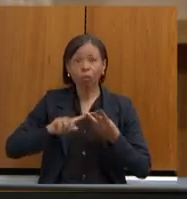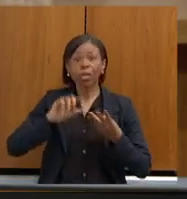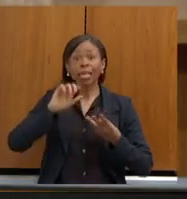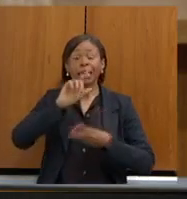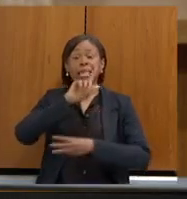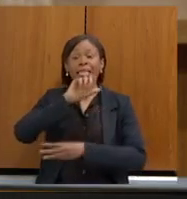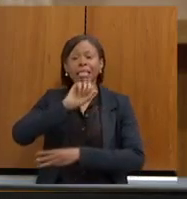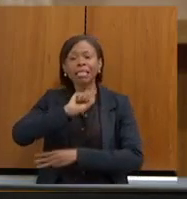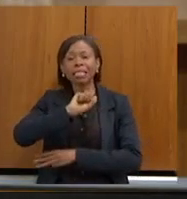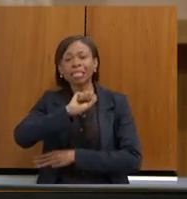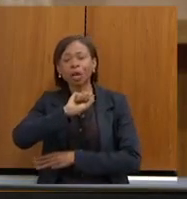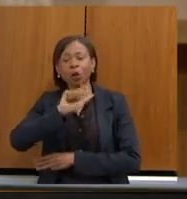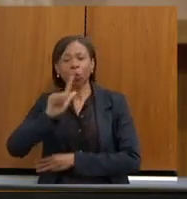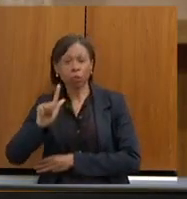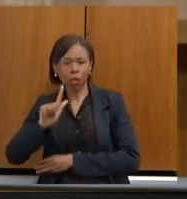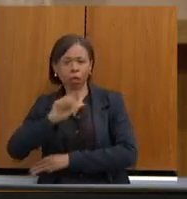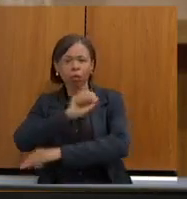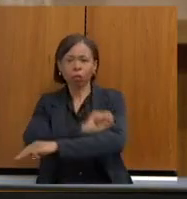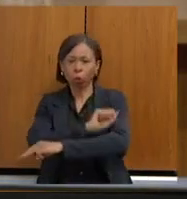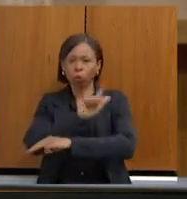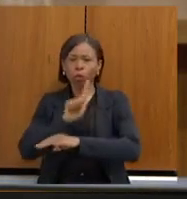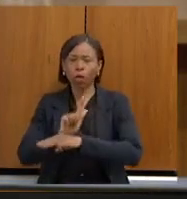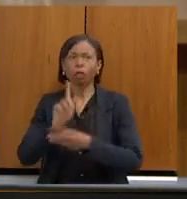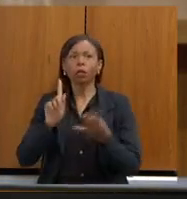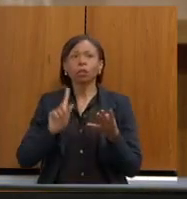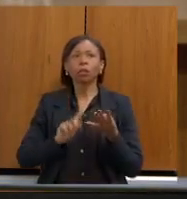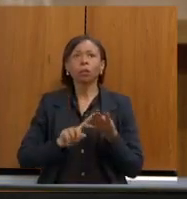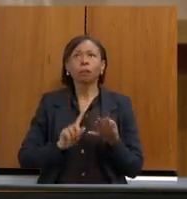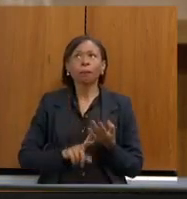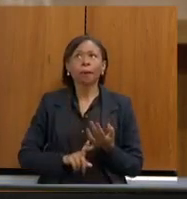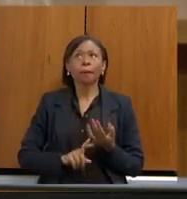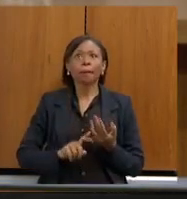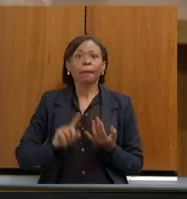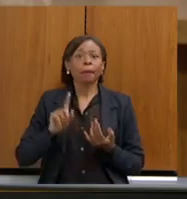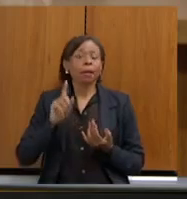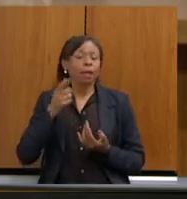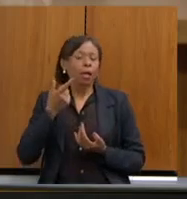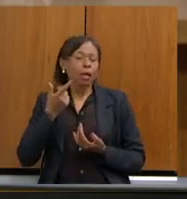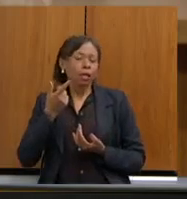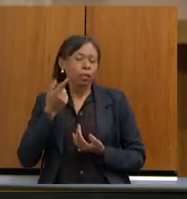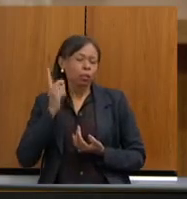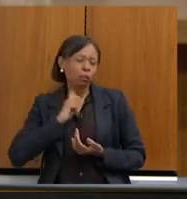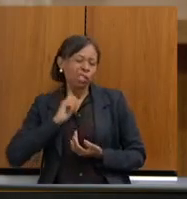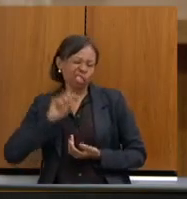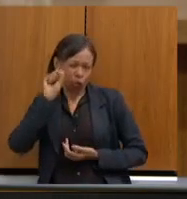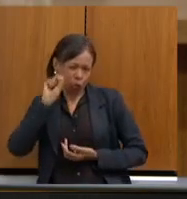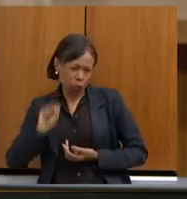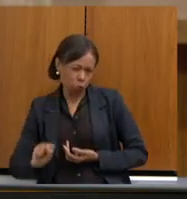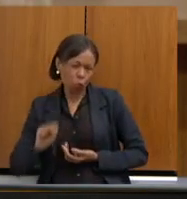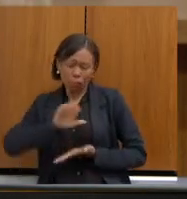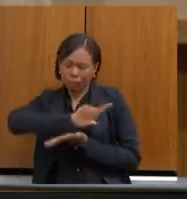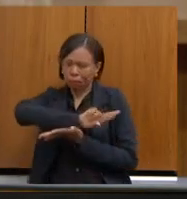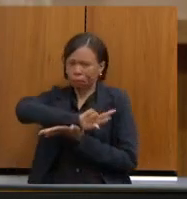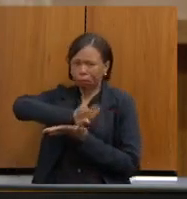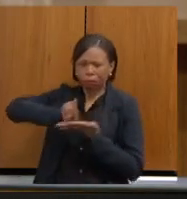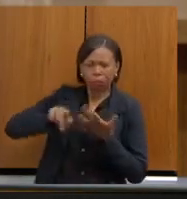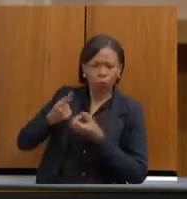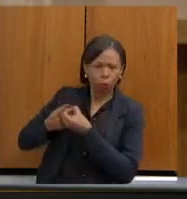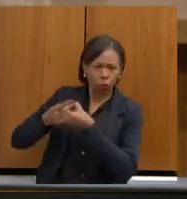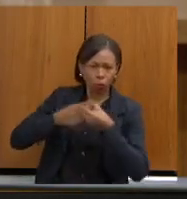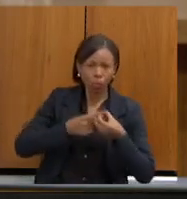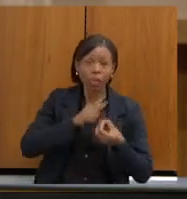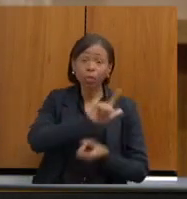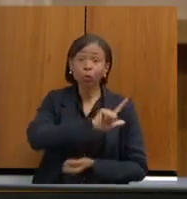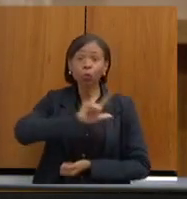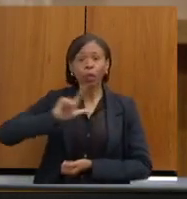parte central para o norte de Minas nós temos três marias Capelinha Bocaiuva Araçuaí e no